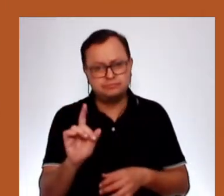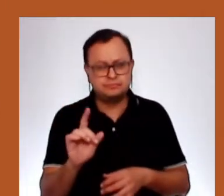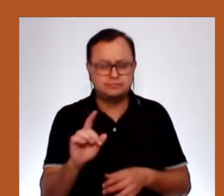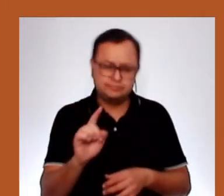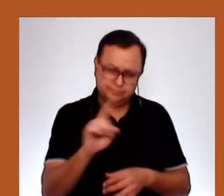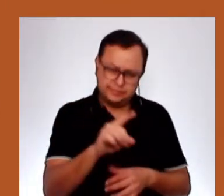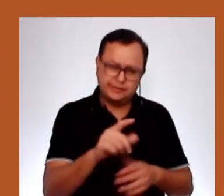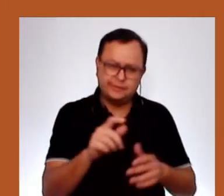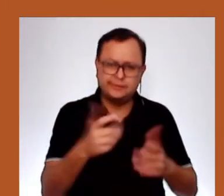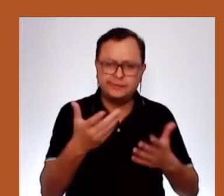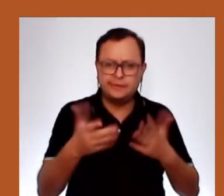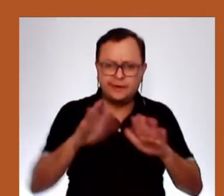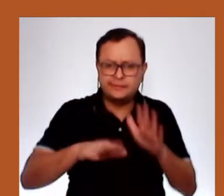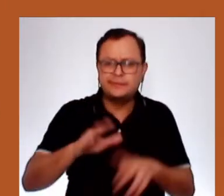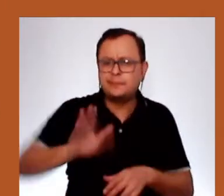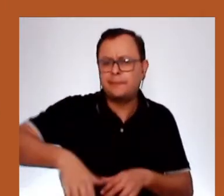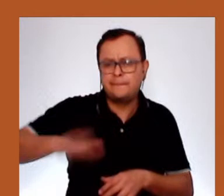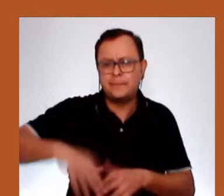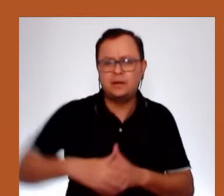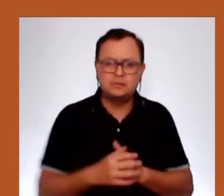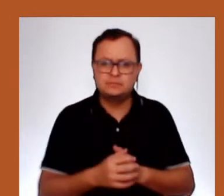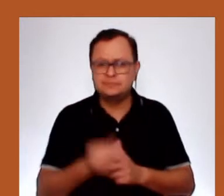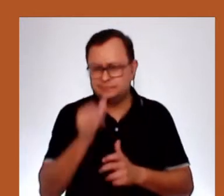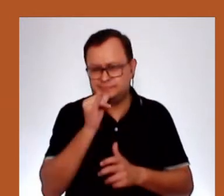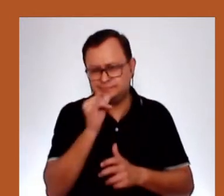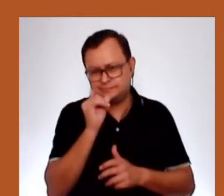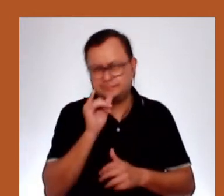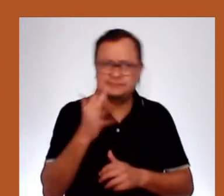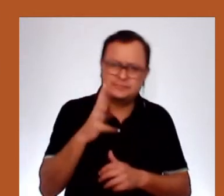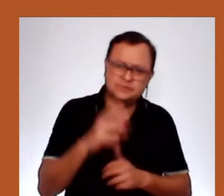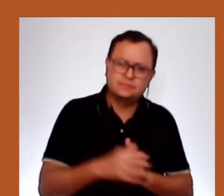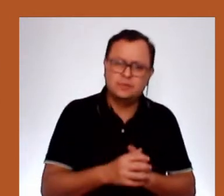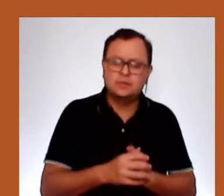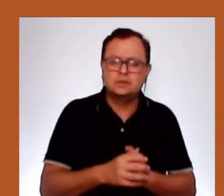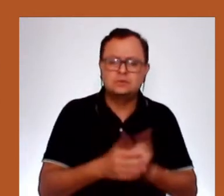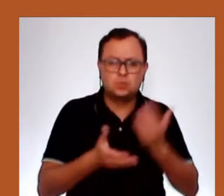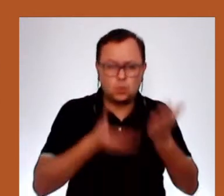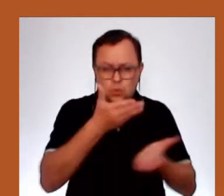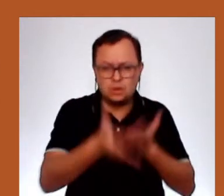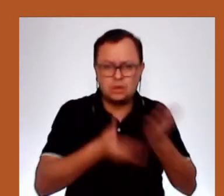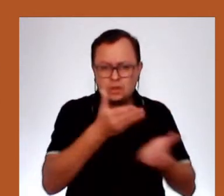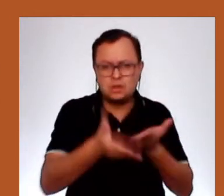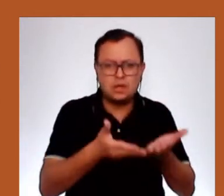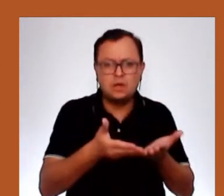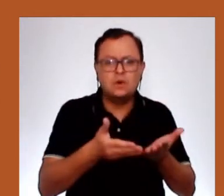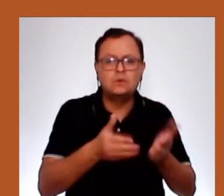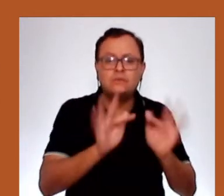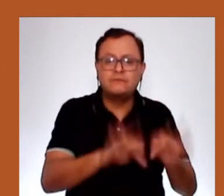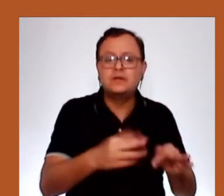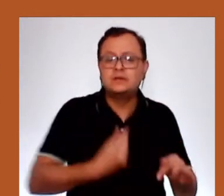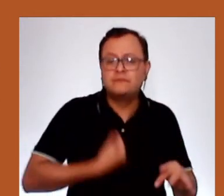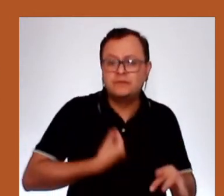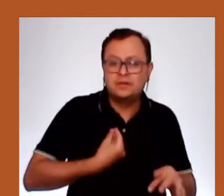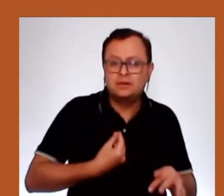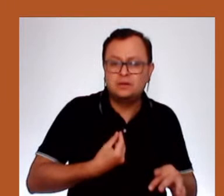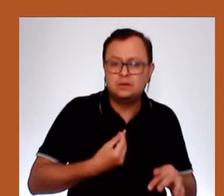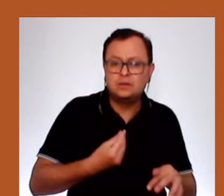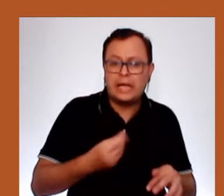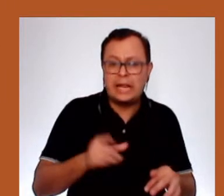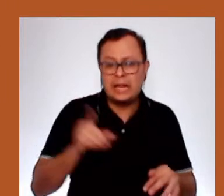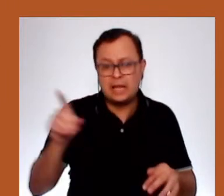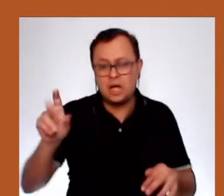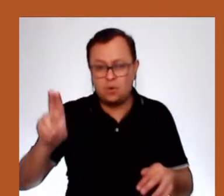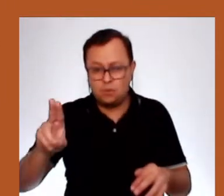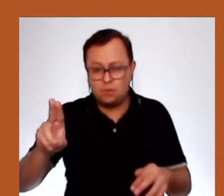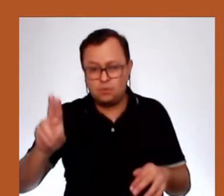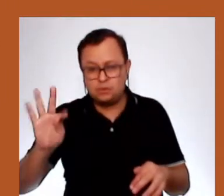e, em geral, ele custa, vamos supor, 30% do que seria uma UTI, vamos supor. Só que precisa